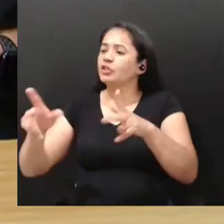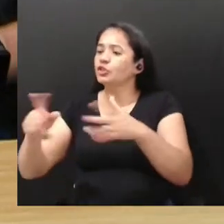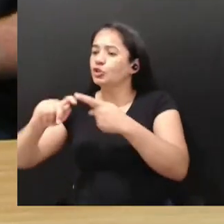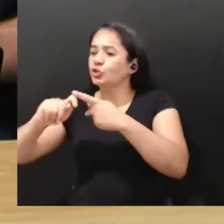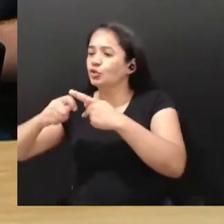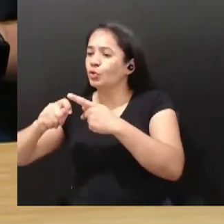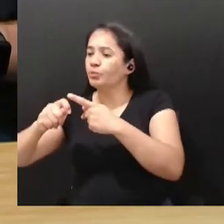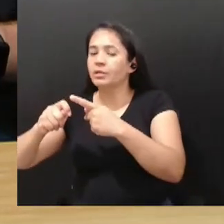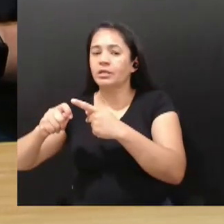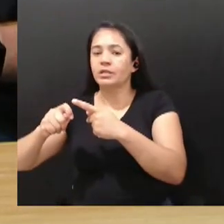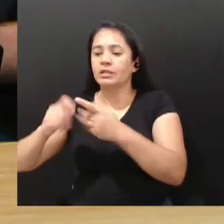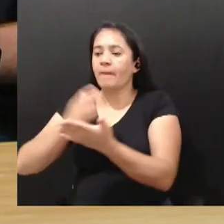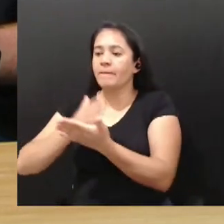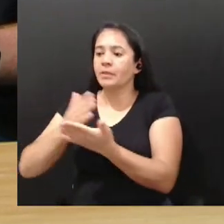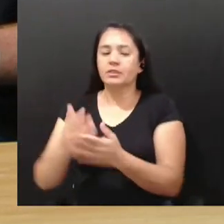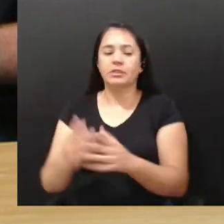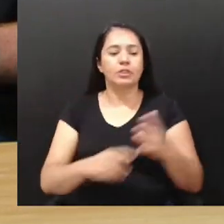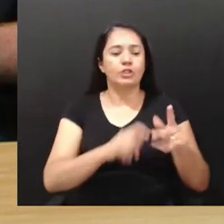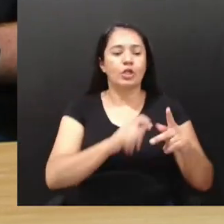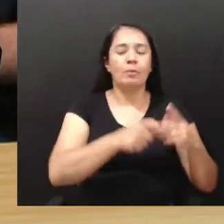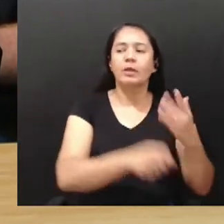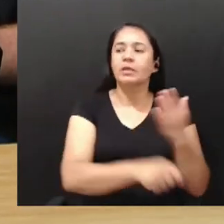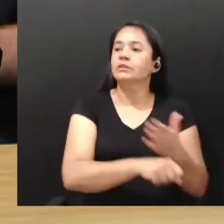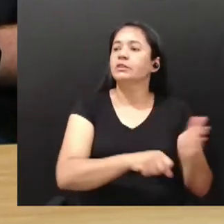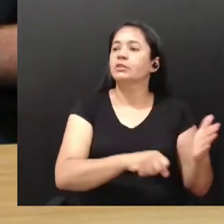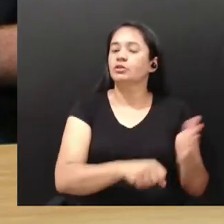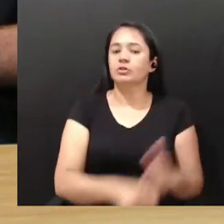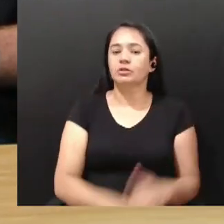para o Pix tradicional? Fala, Rafa, tudo